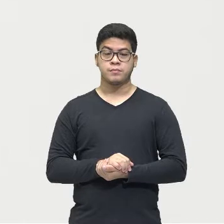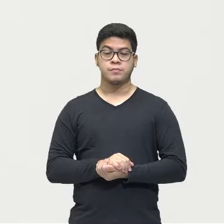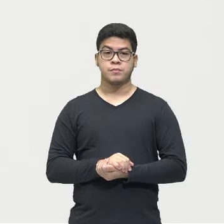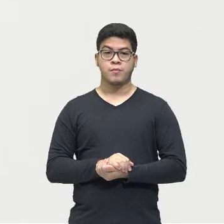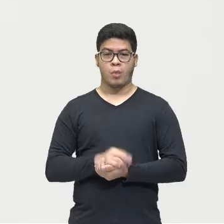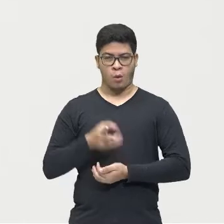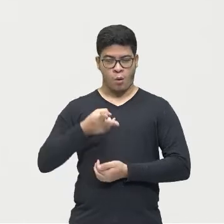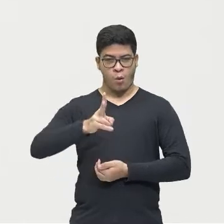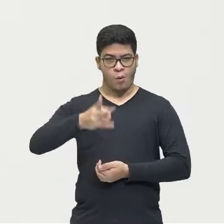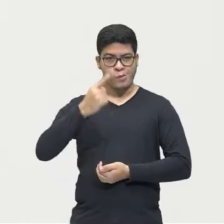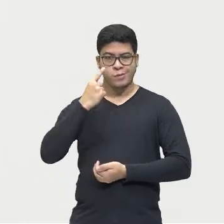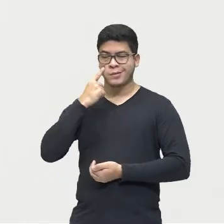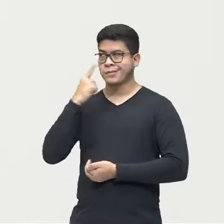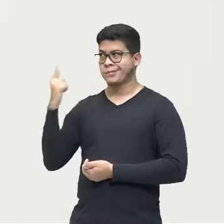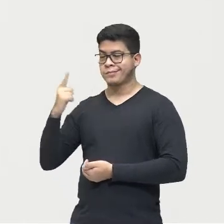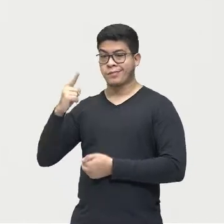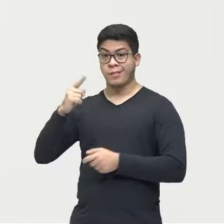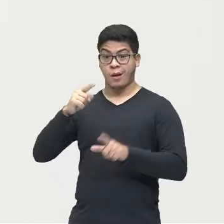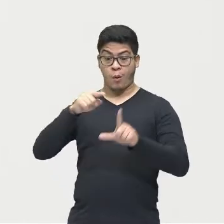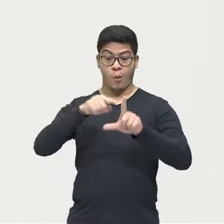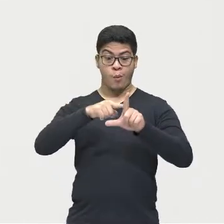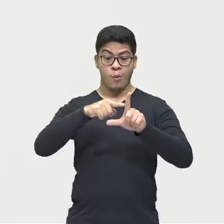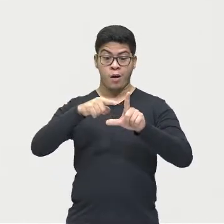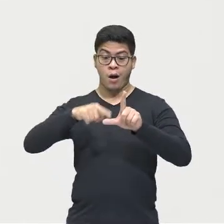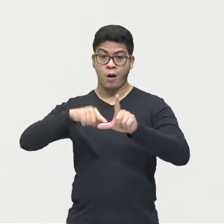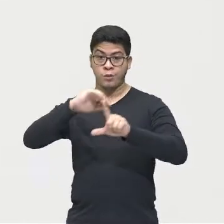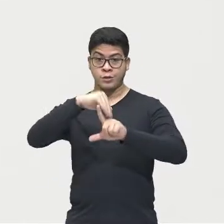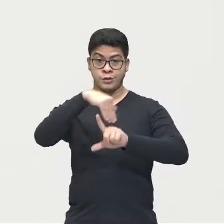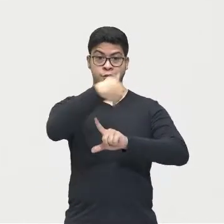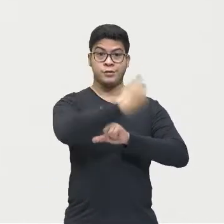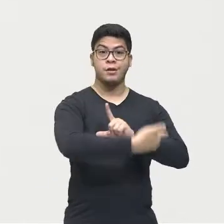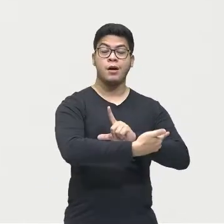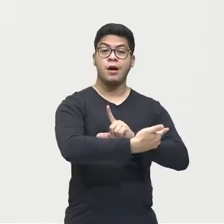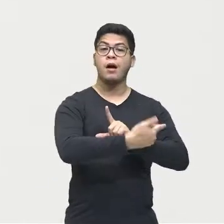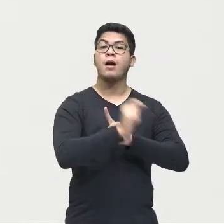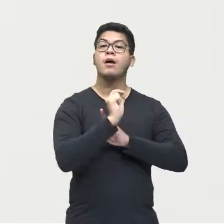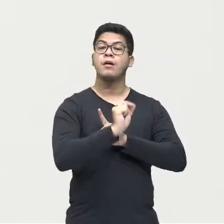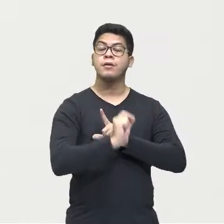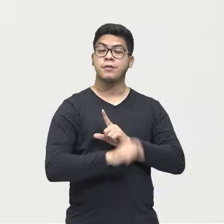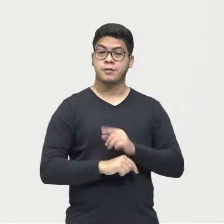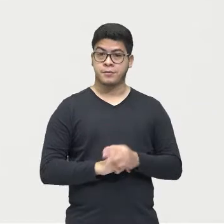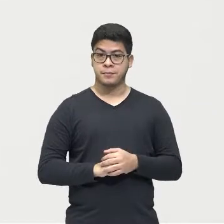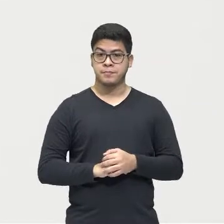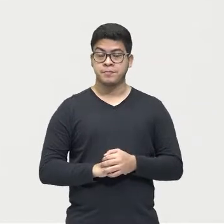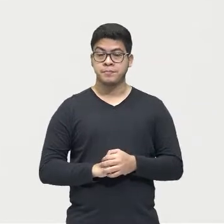Continuando aqui com os elementos do nosso quadrilátero, também temos os ângulos externos.